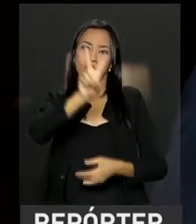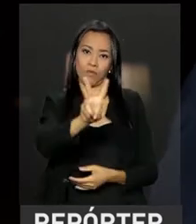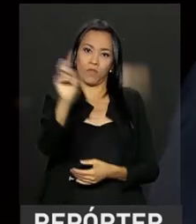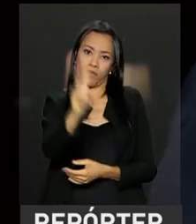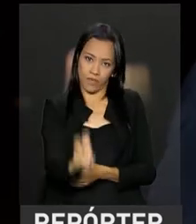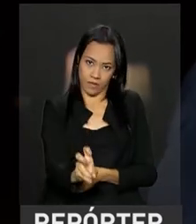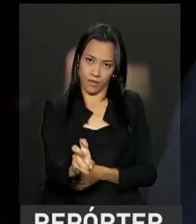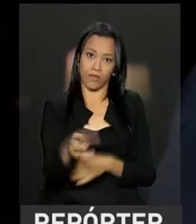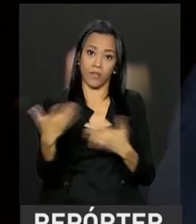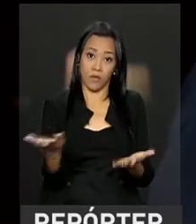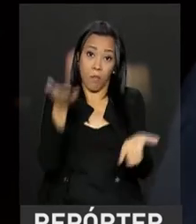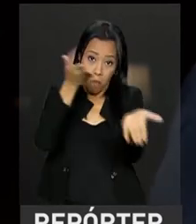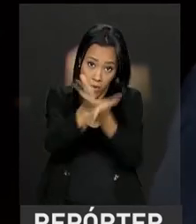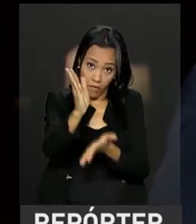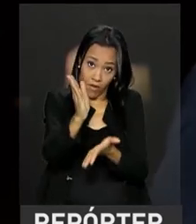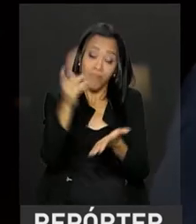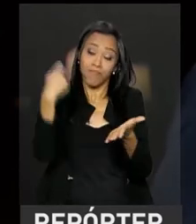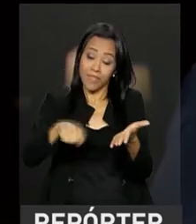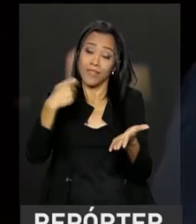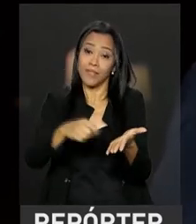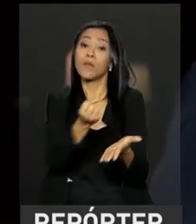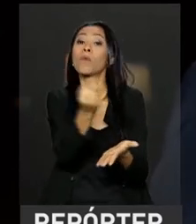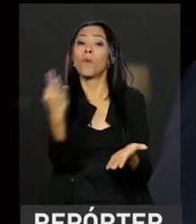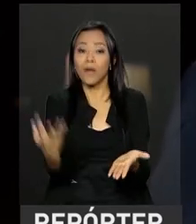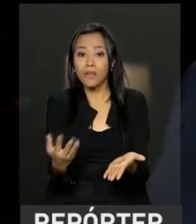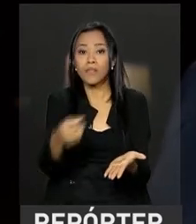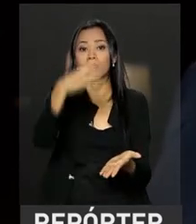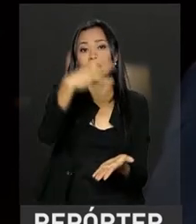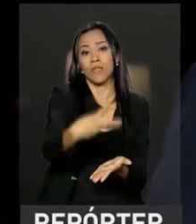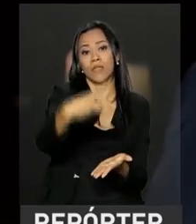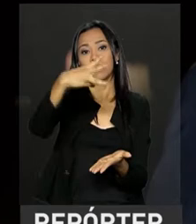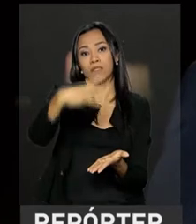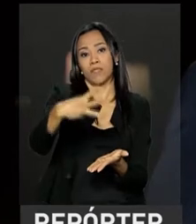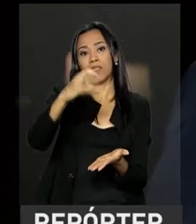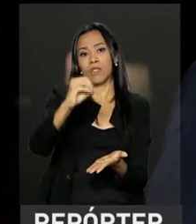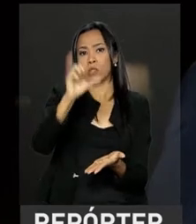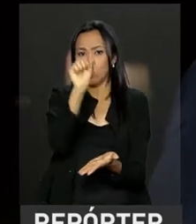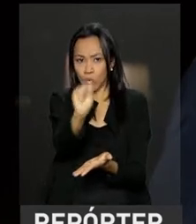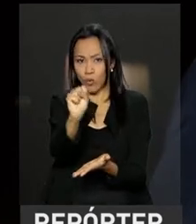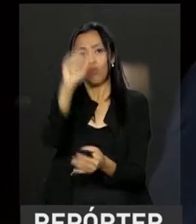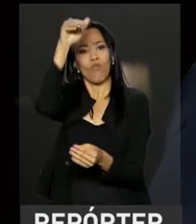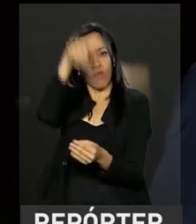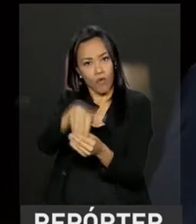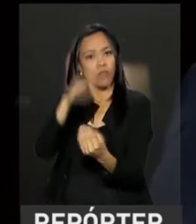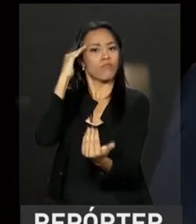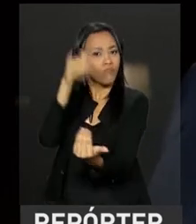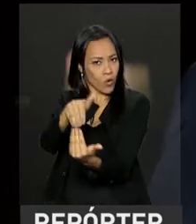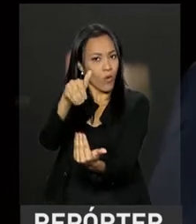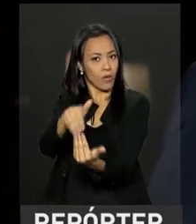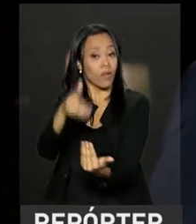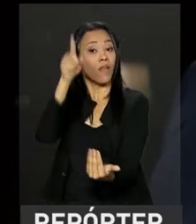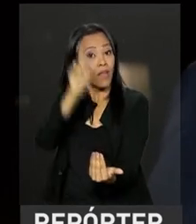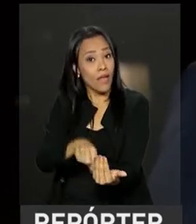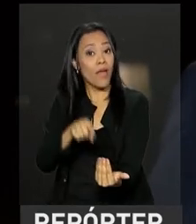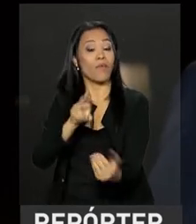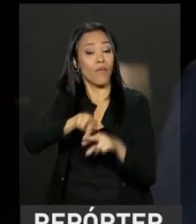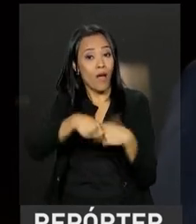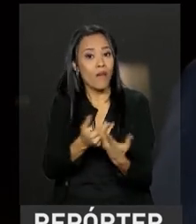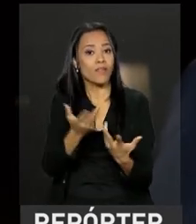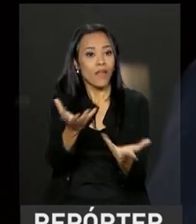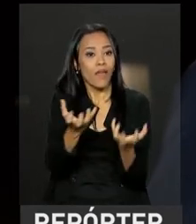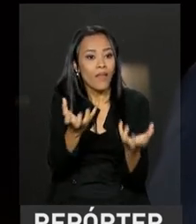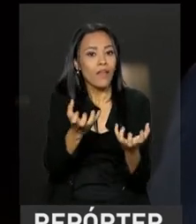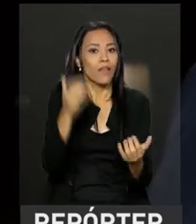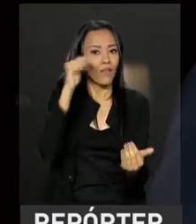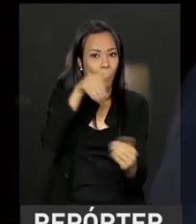turnos. E para ser aprovado, precisa de no mínimo 308 votos favoráveis. E é para obter os votos dos deputados